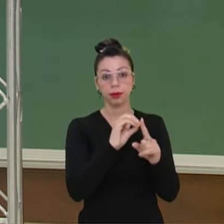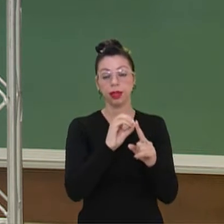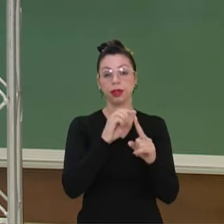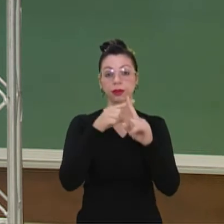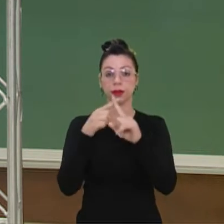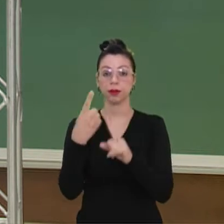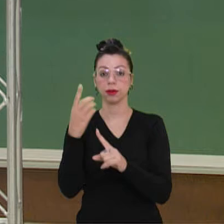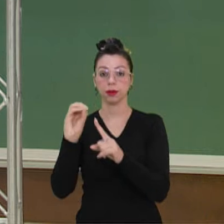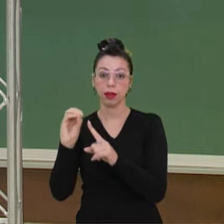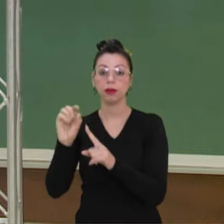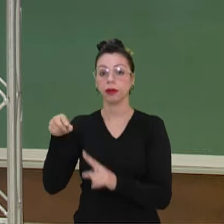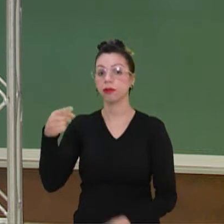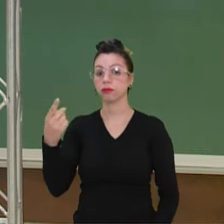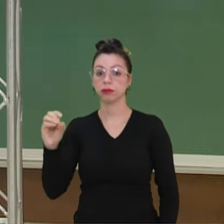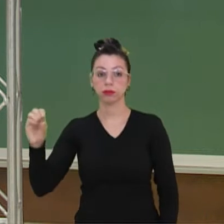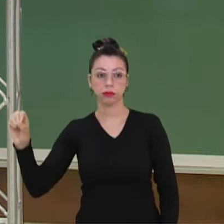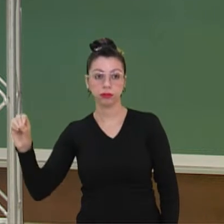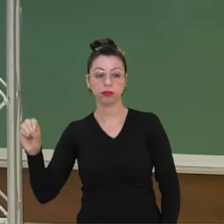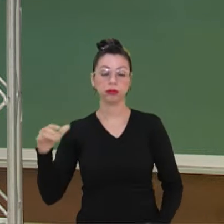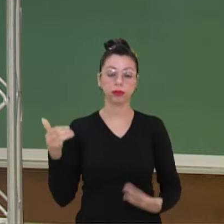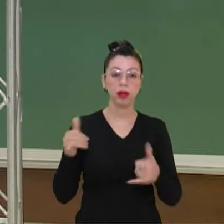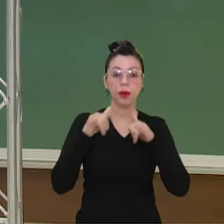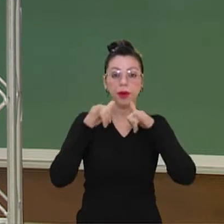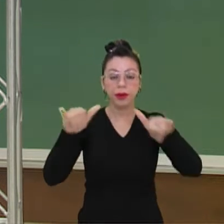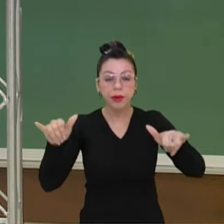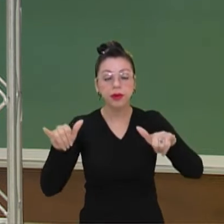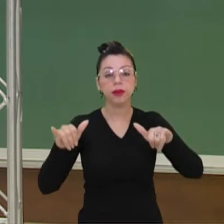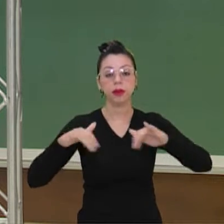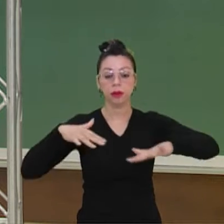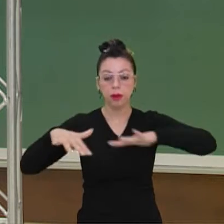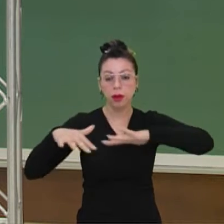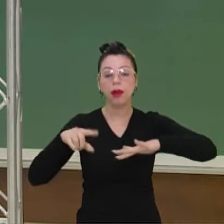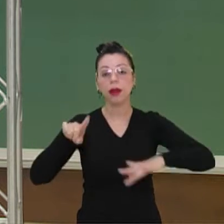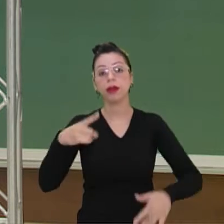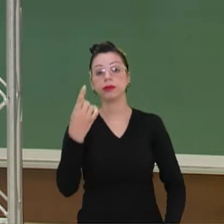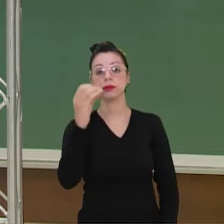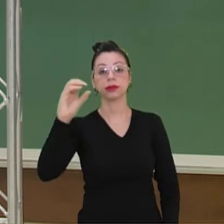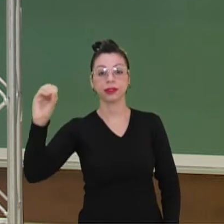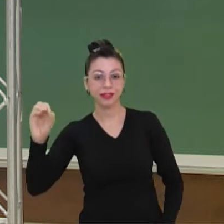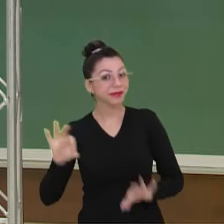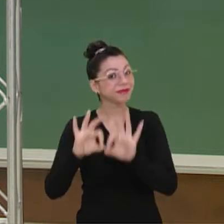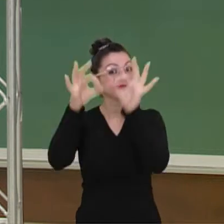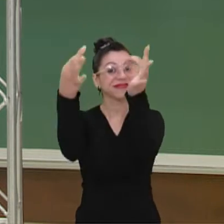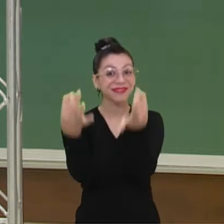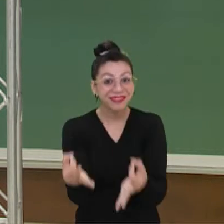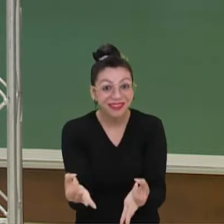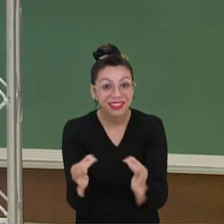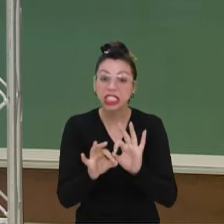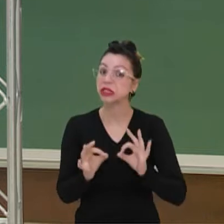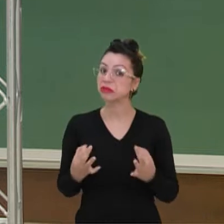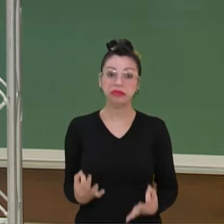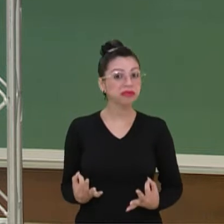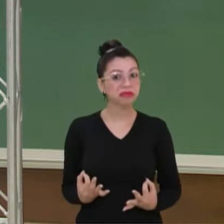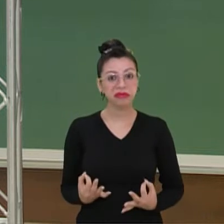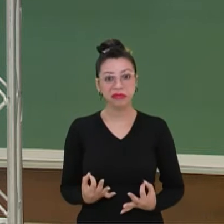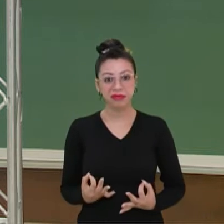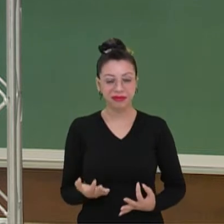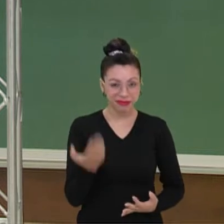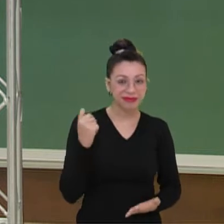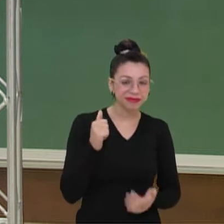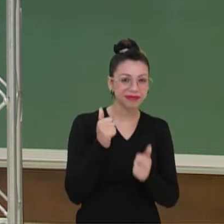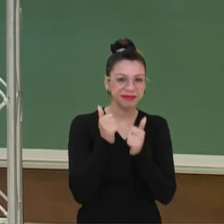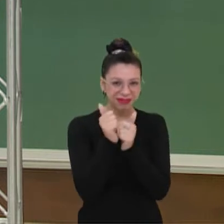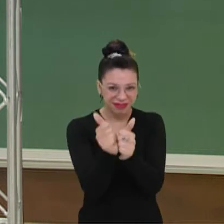energias liberadas dos dois terremotos é 100. Simples assim? Simples assim. Vamos